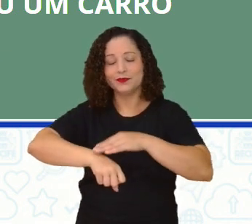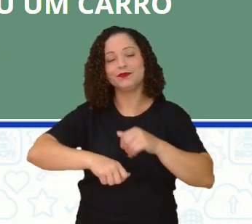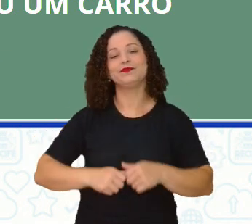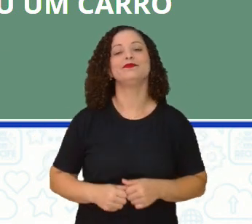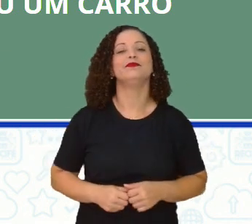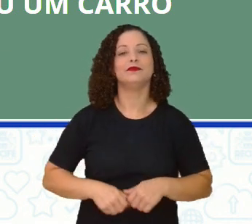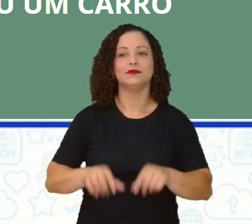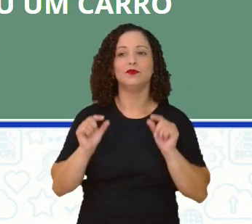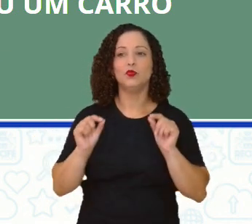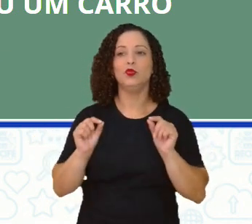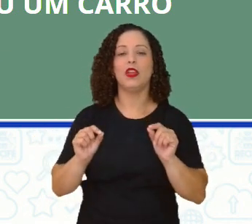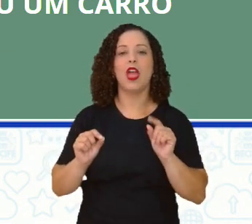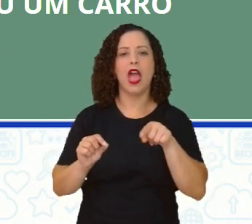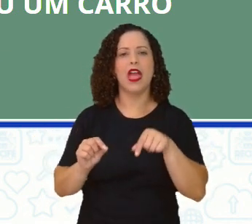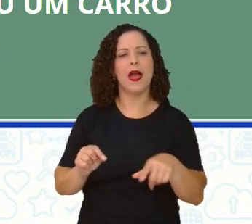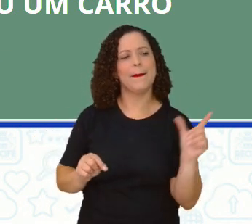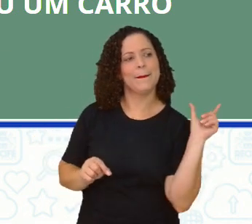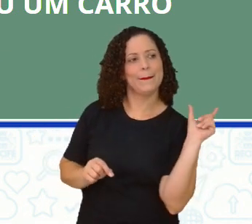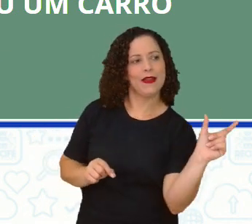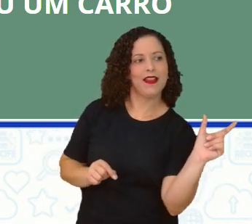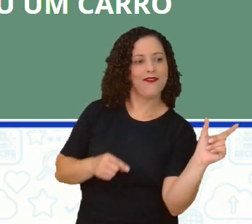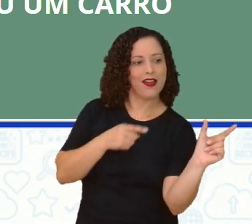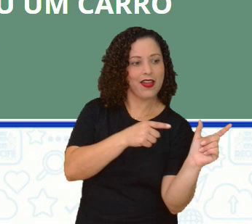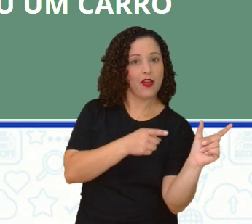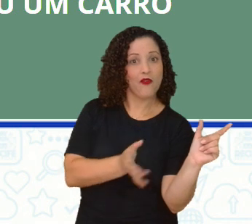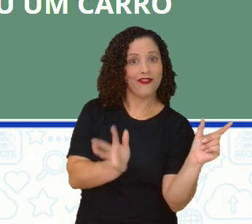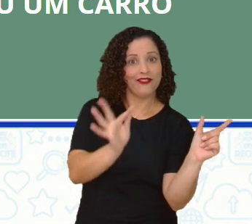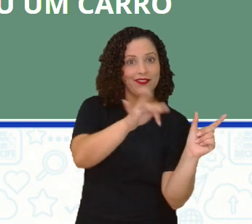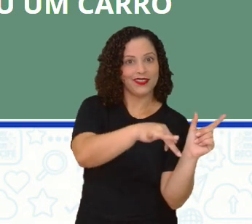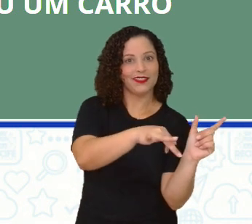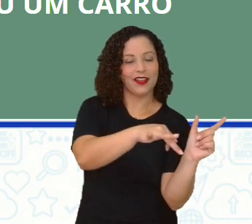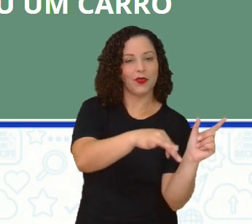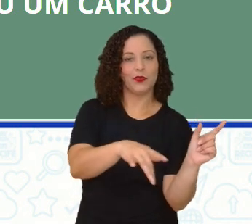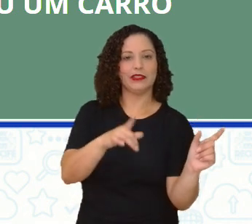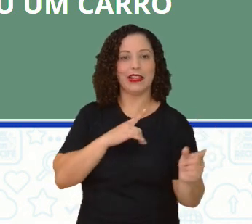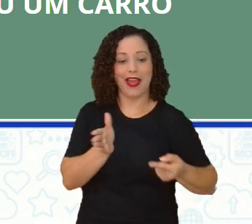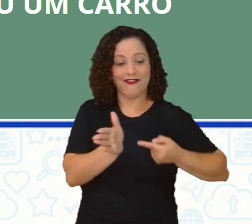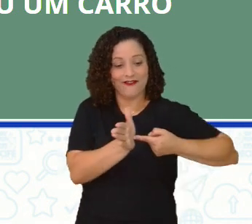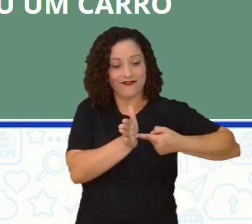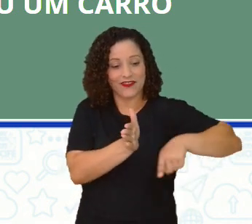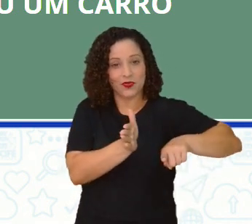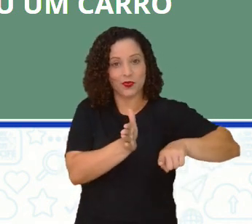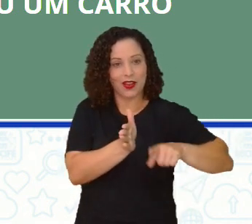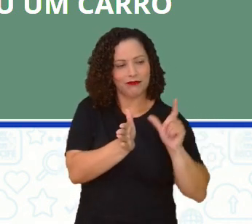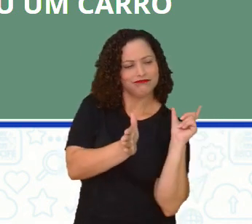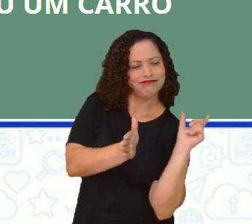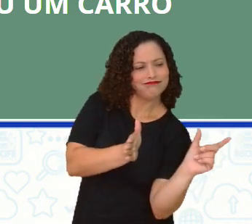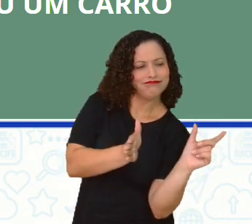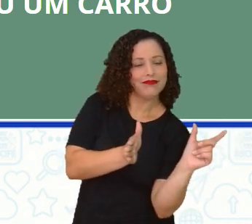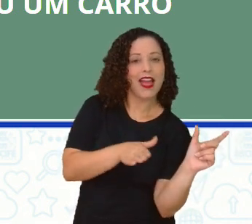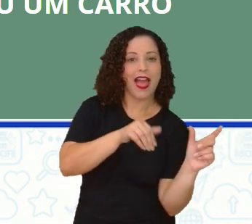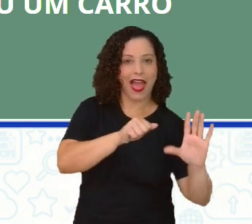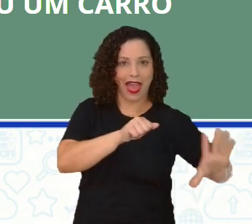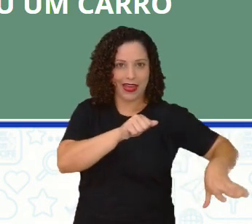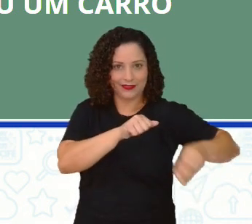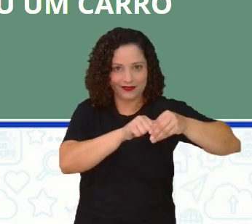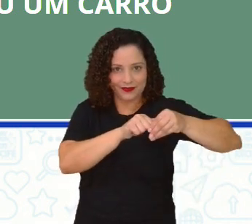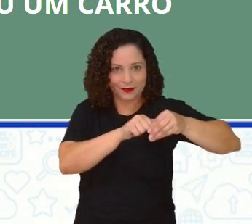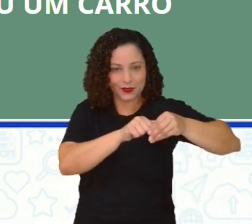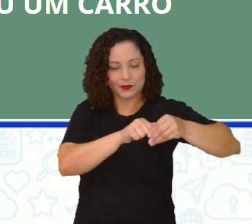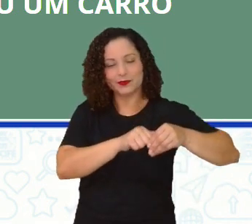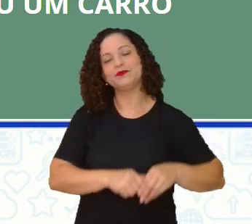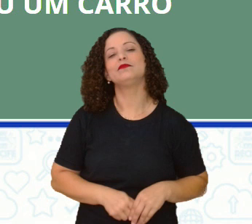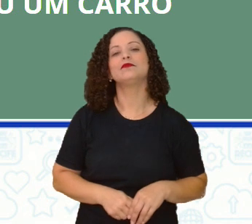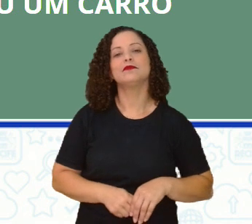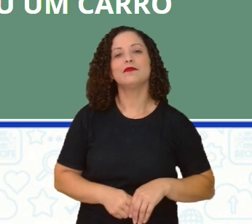o advérbio ficou no final, não é? Então, nós temos a vírgula aí e o advérbio. E aí, na segunda